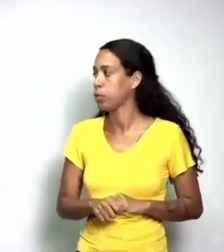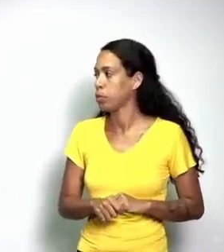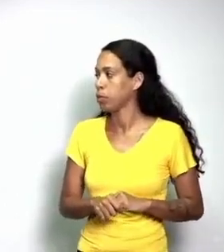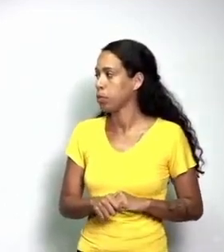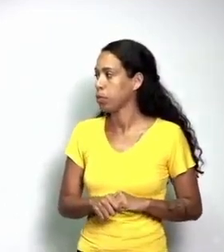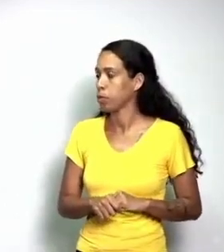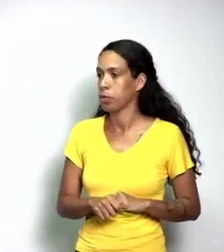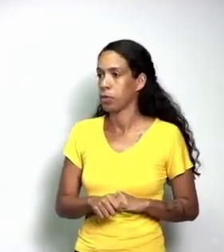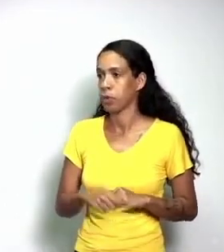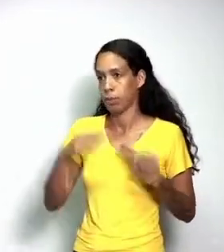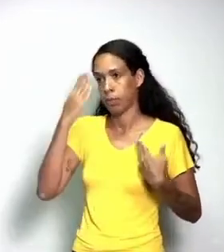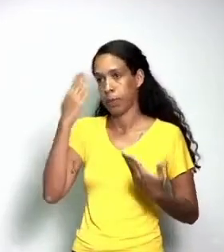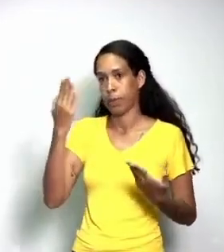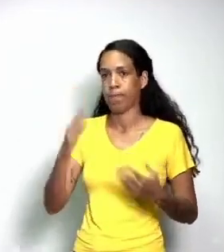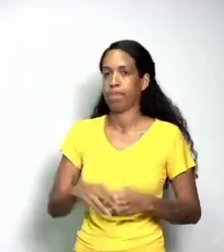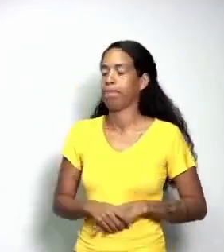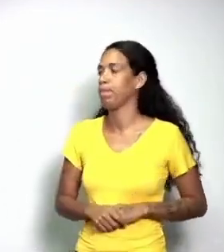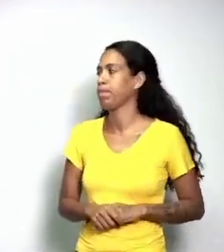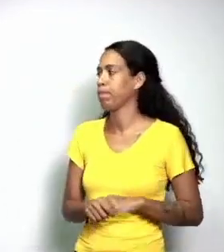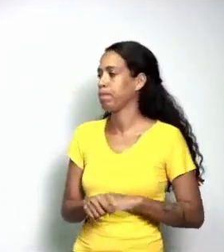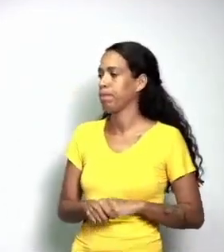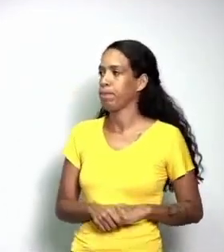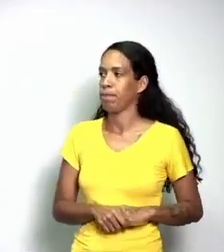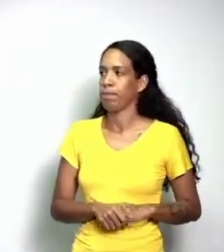Certinho? Obrigada.